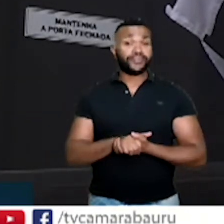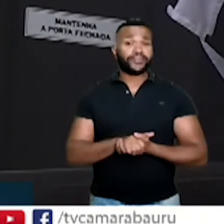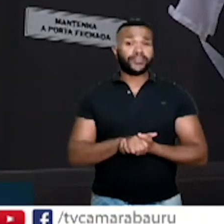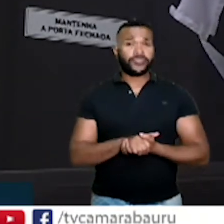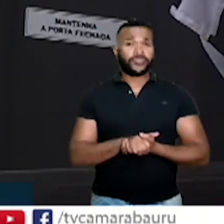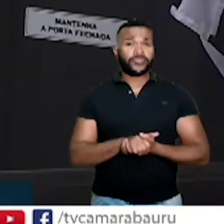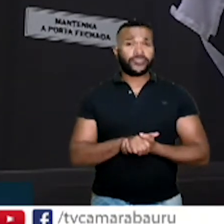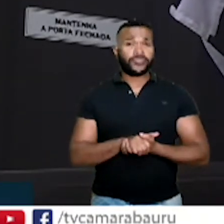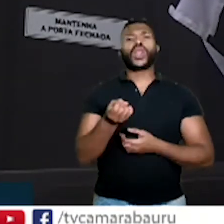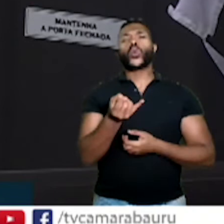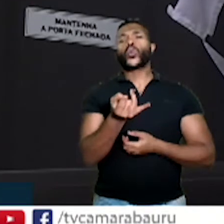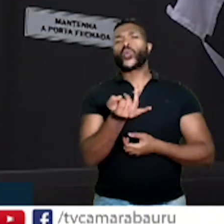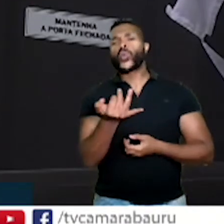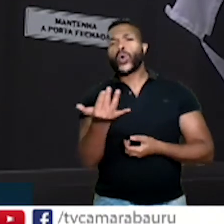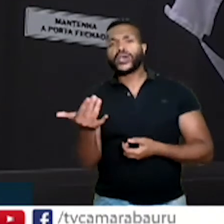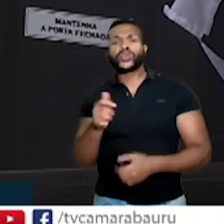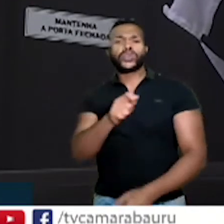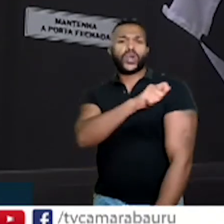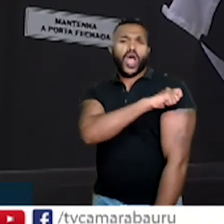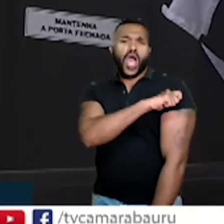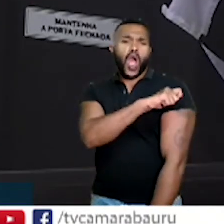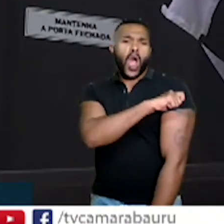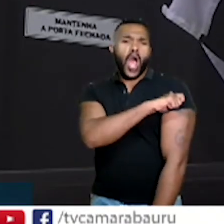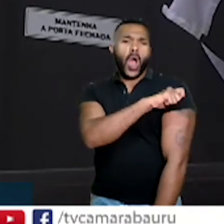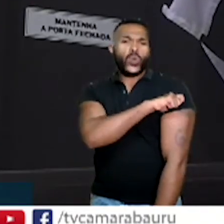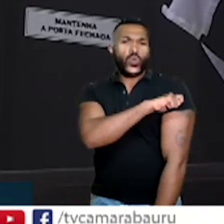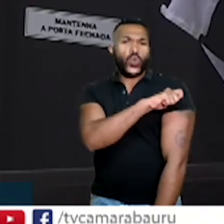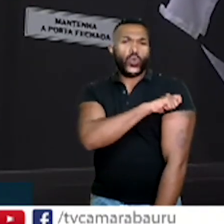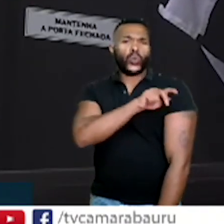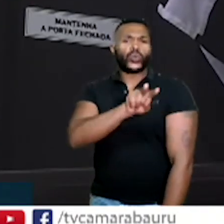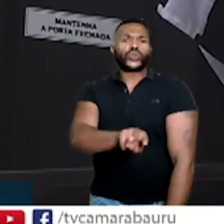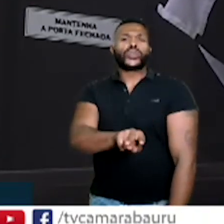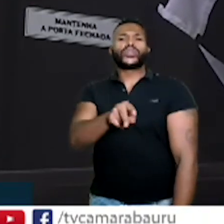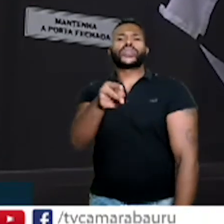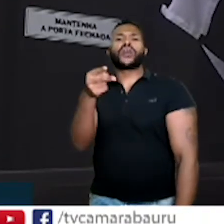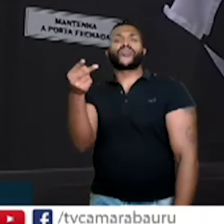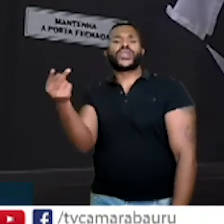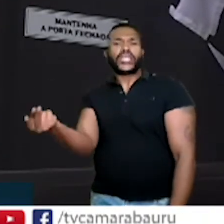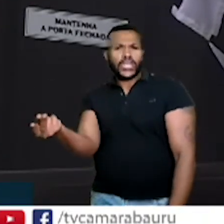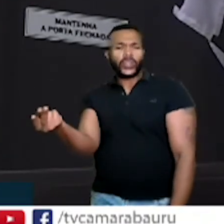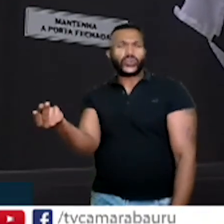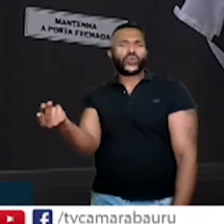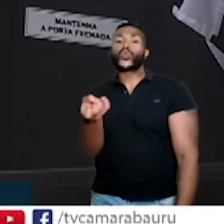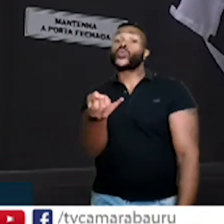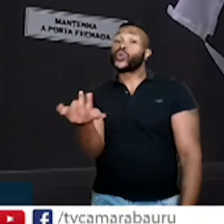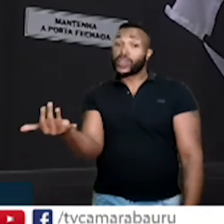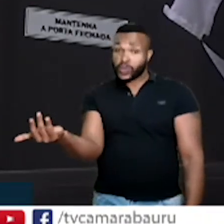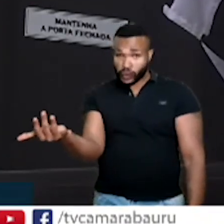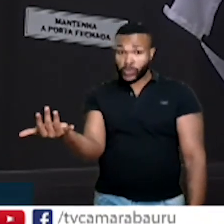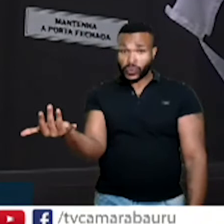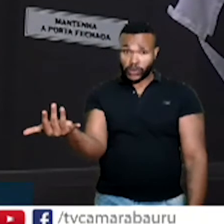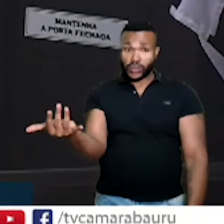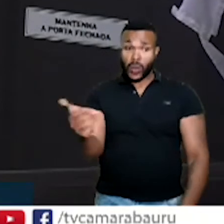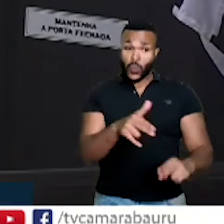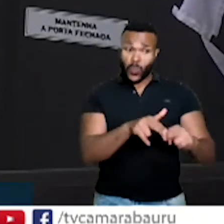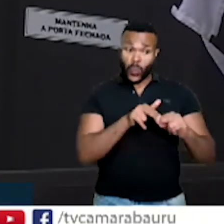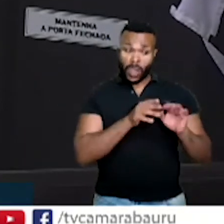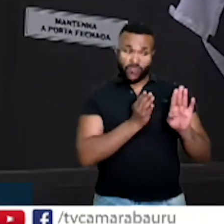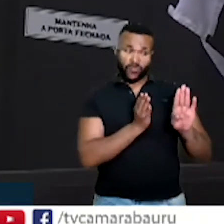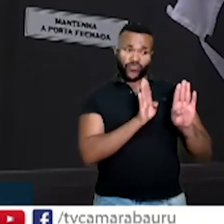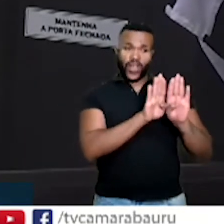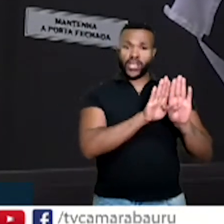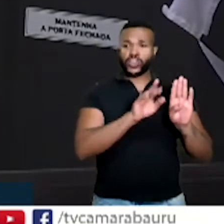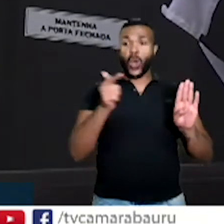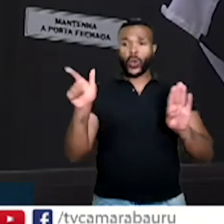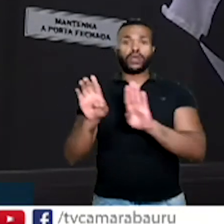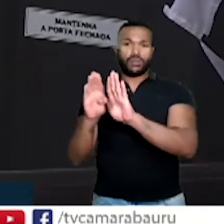Quantos alunos foram transferidos de um polo para outro com esse fechamento? As condições